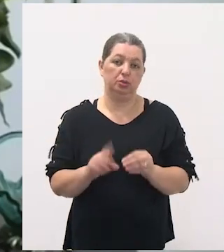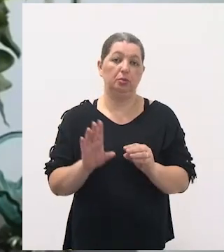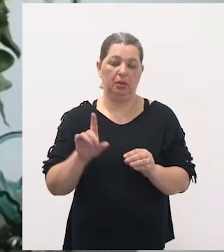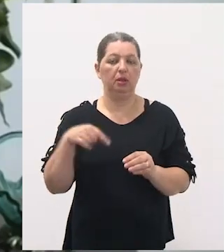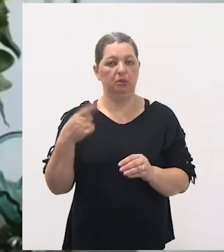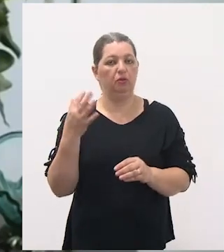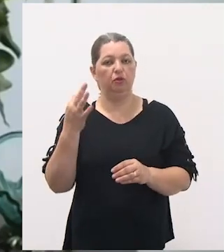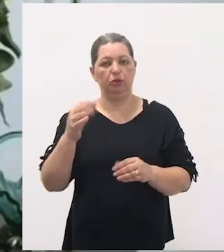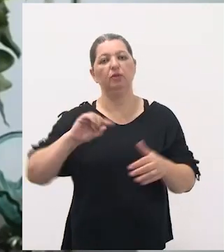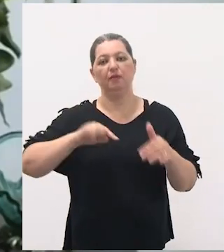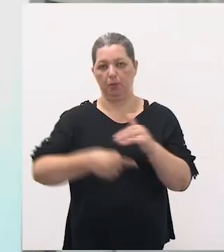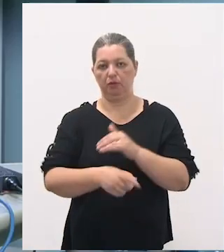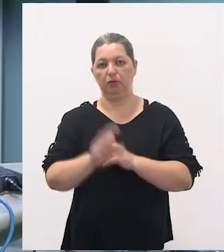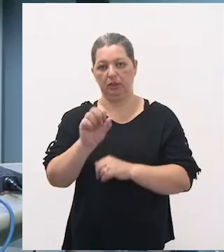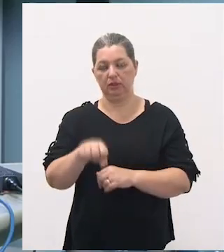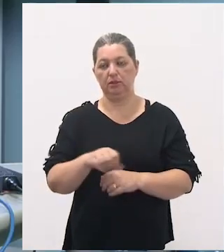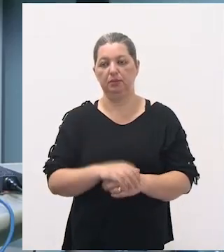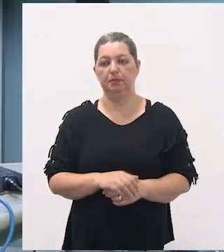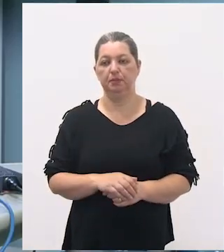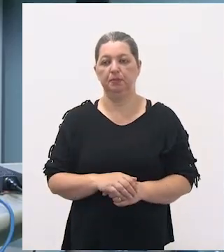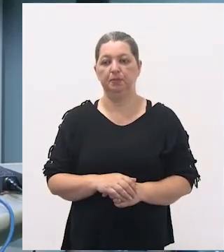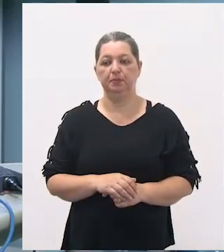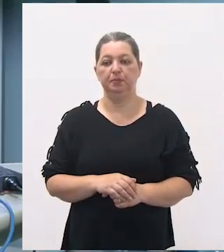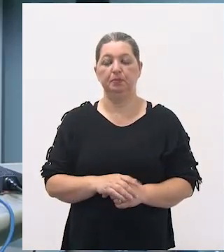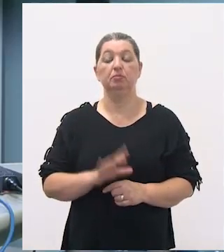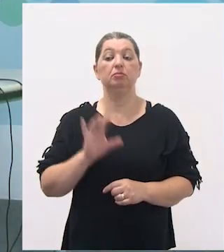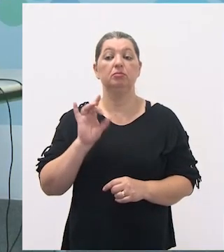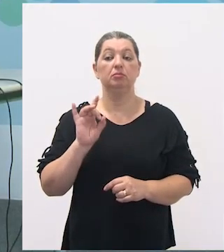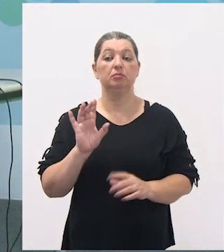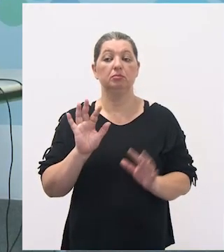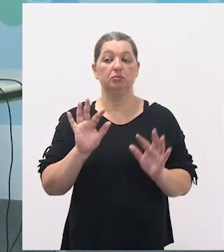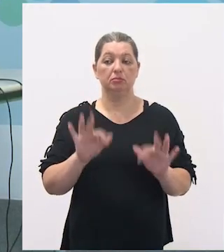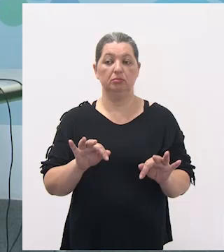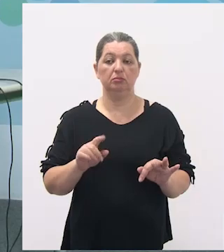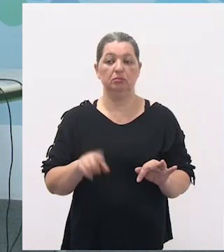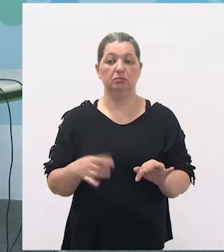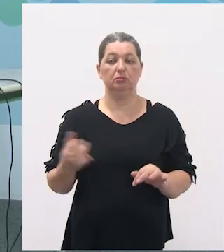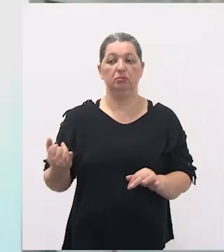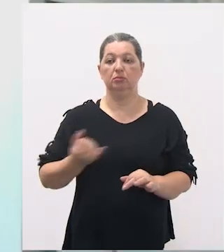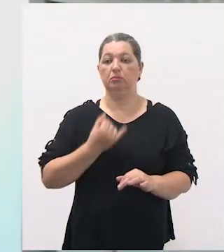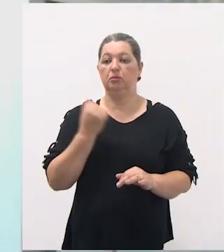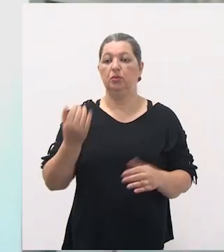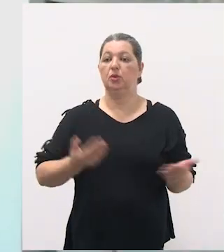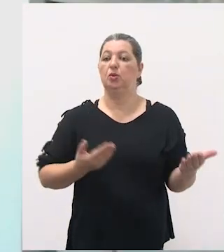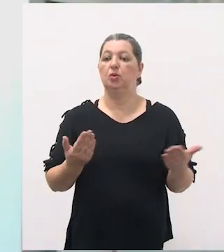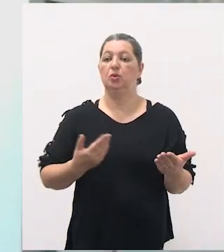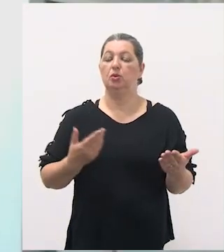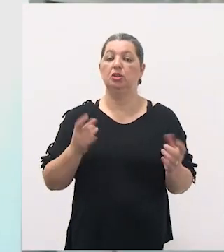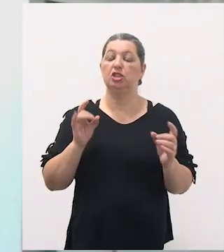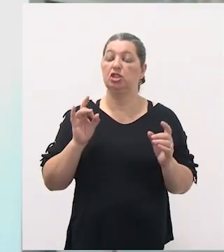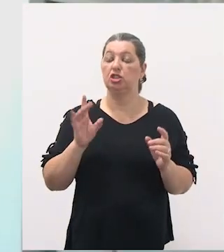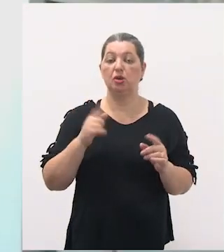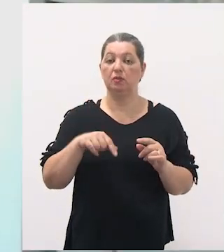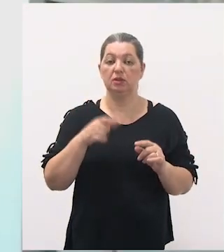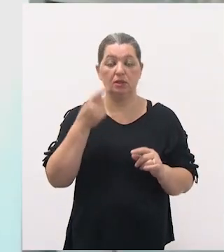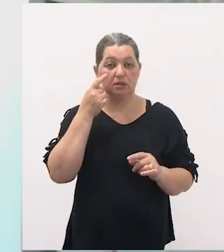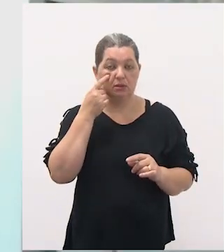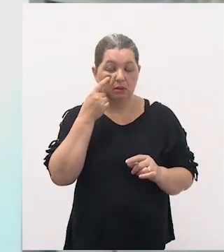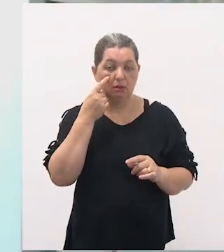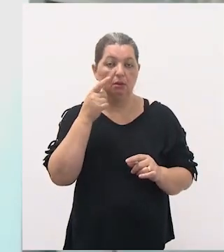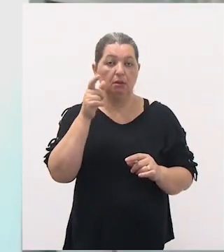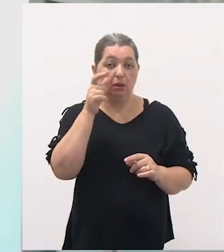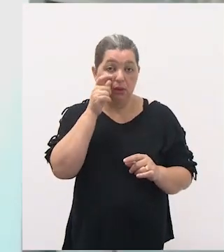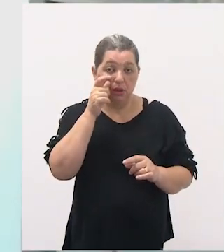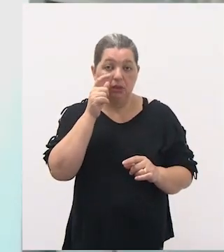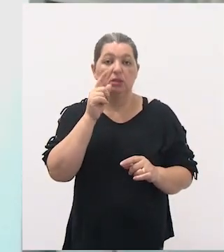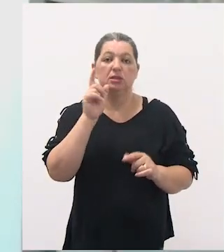aprofundar. Só para completar, o importante aqui hoje, gente, foi despertar e mostrar para vocês que é